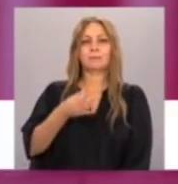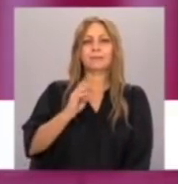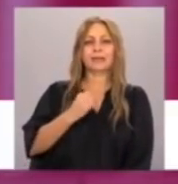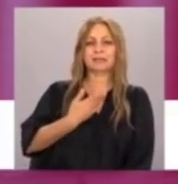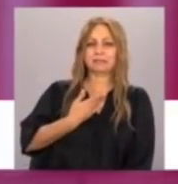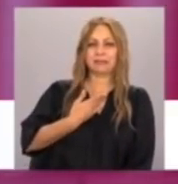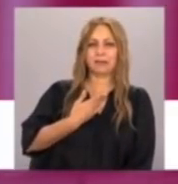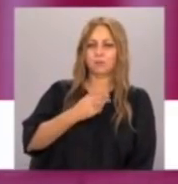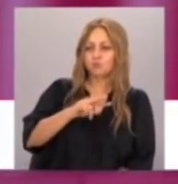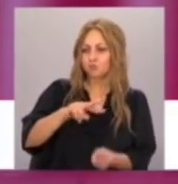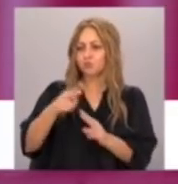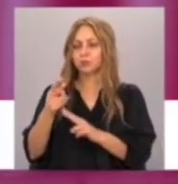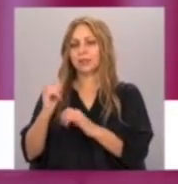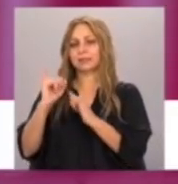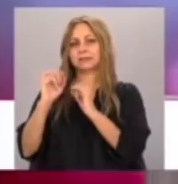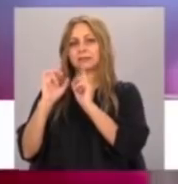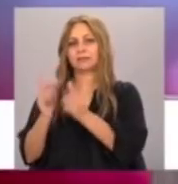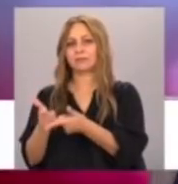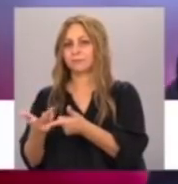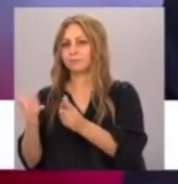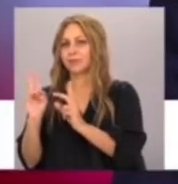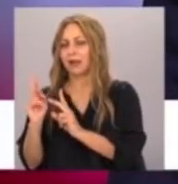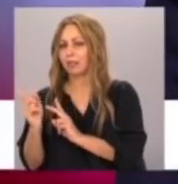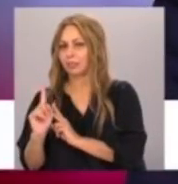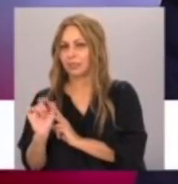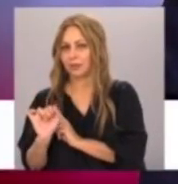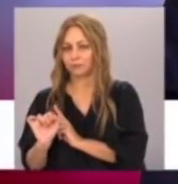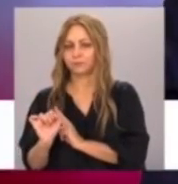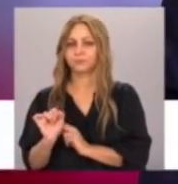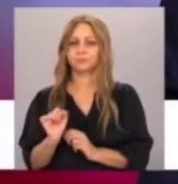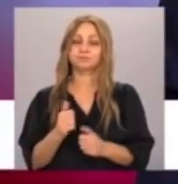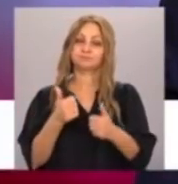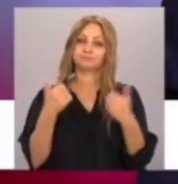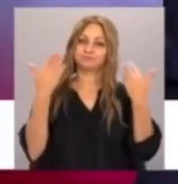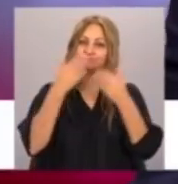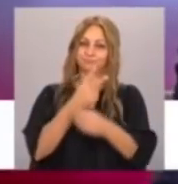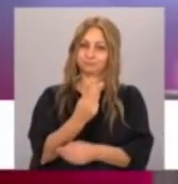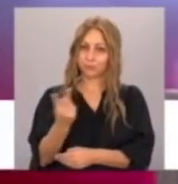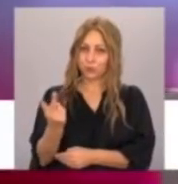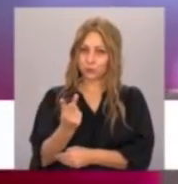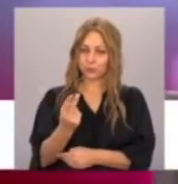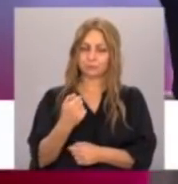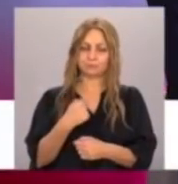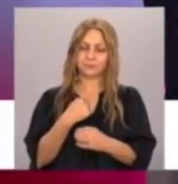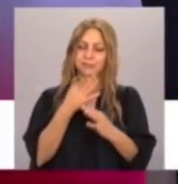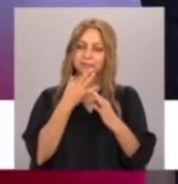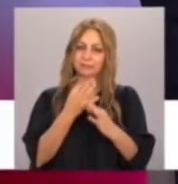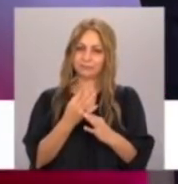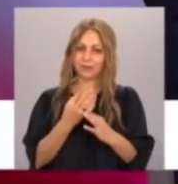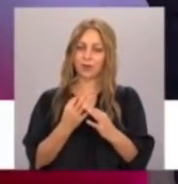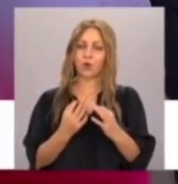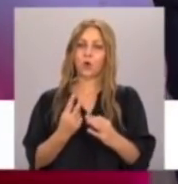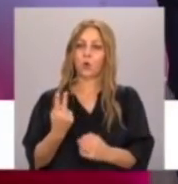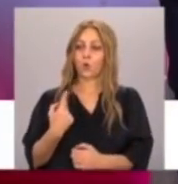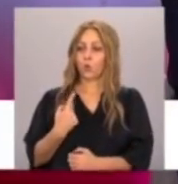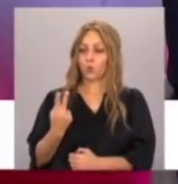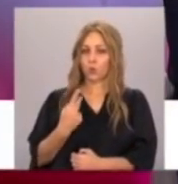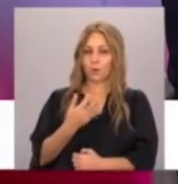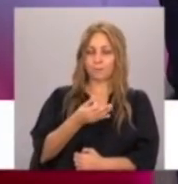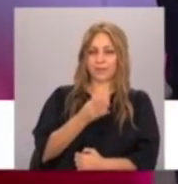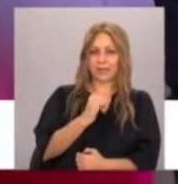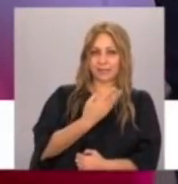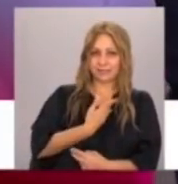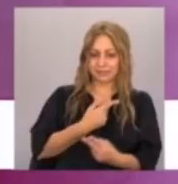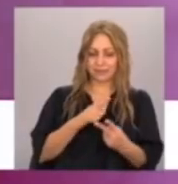não pulverizar os votos com este grau nos dois porque efetivamente a muitos pontos de convergência entre o